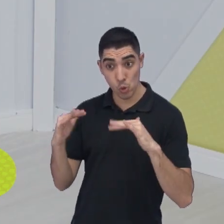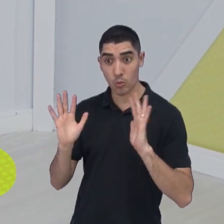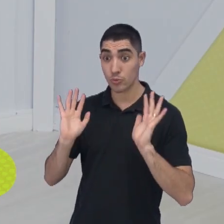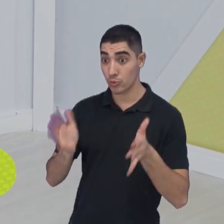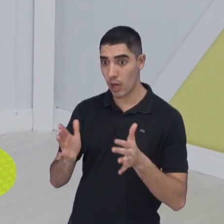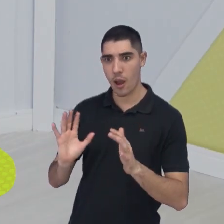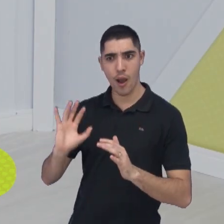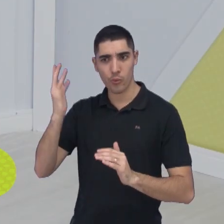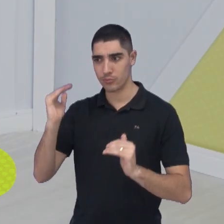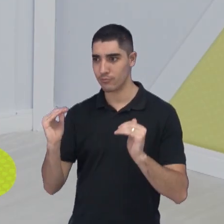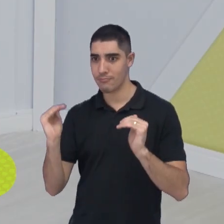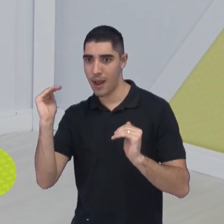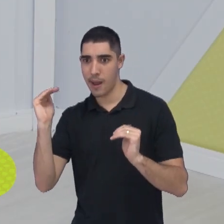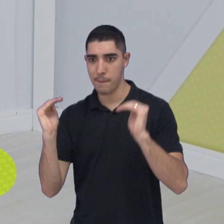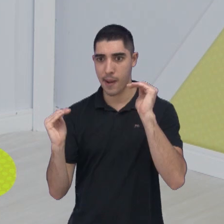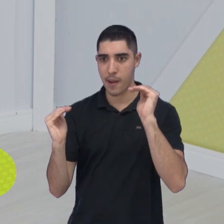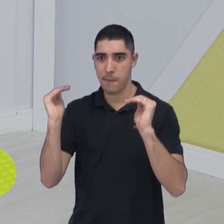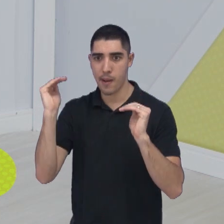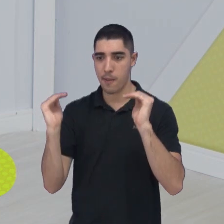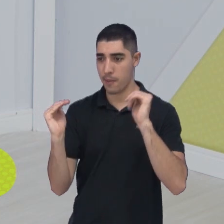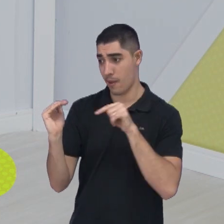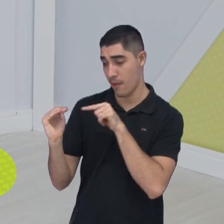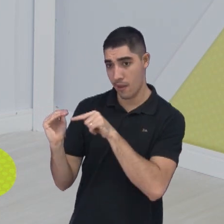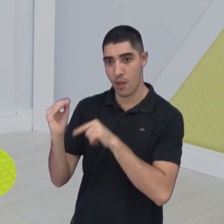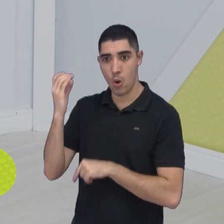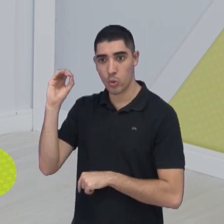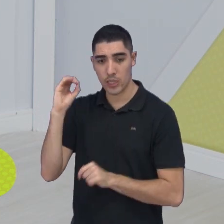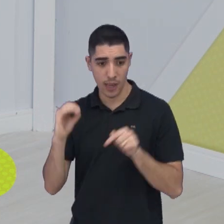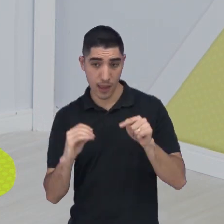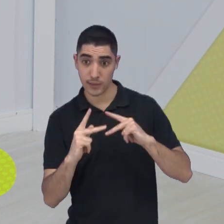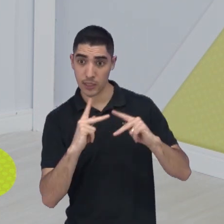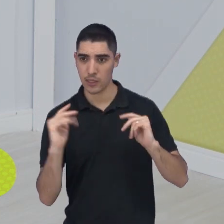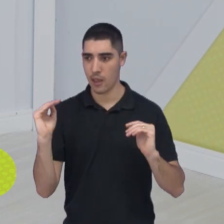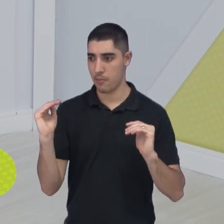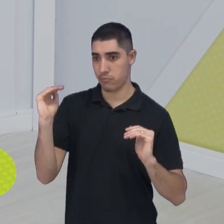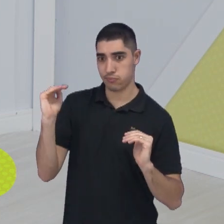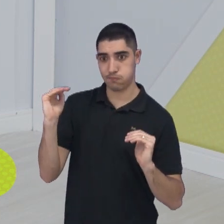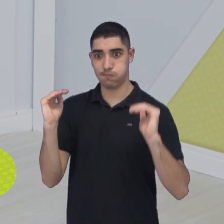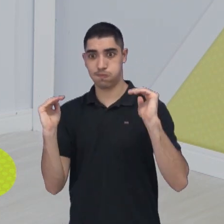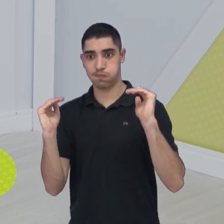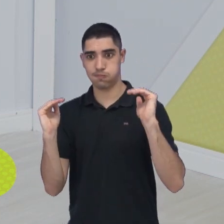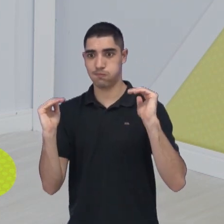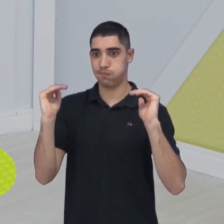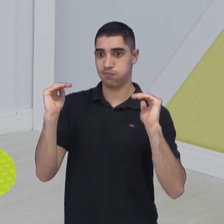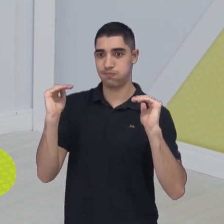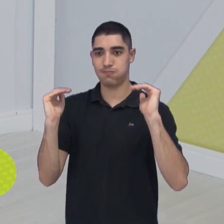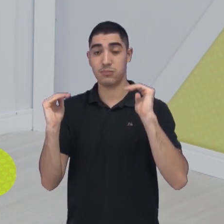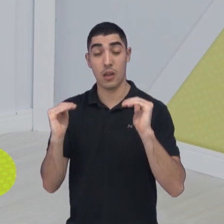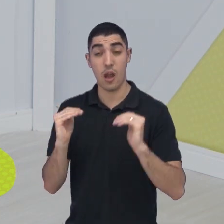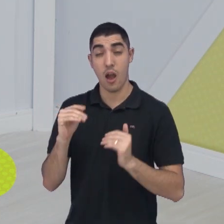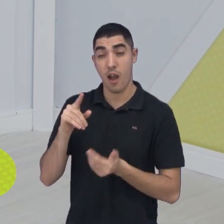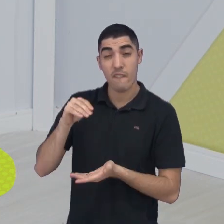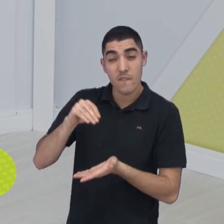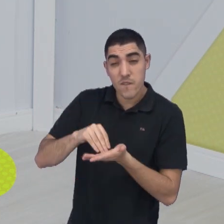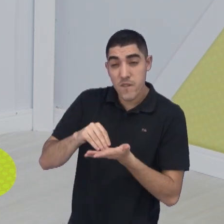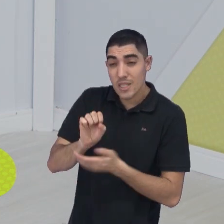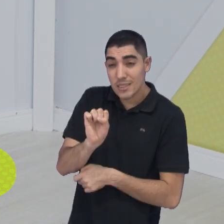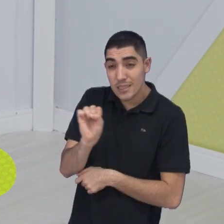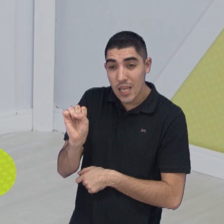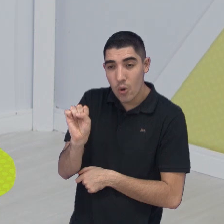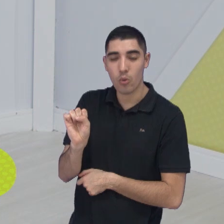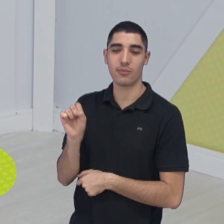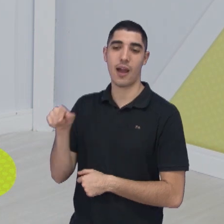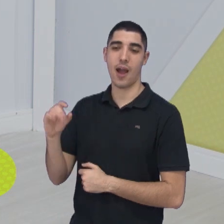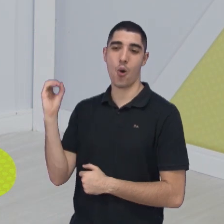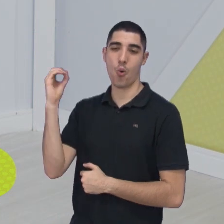de liderança no placar, né? Ora era o São José, ora era a equipe do Osasco, tanto é que foi decidido aí nos segundos finais.